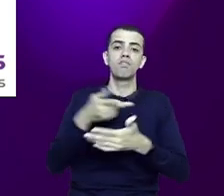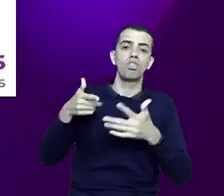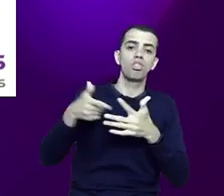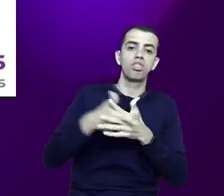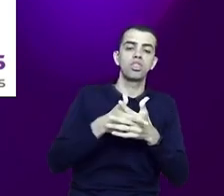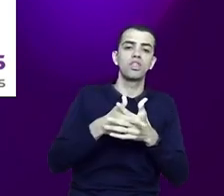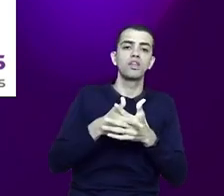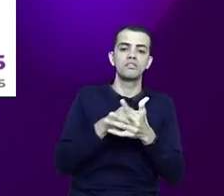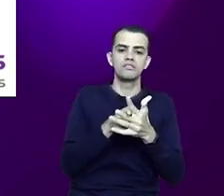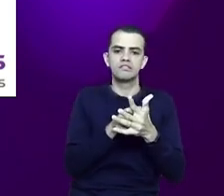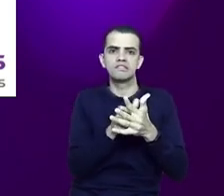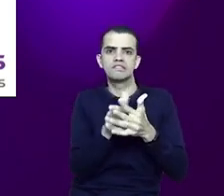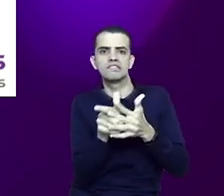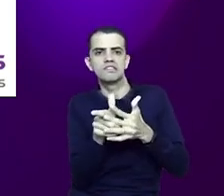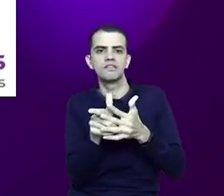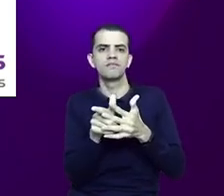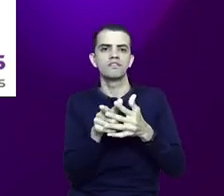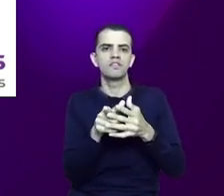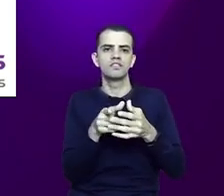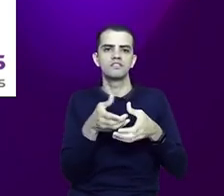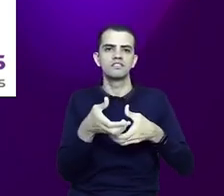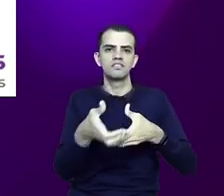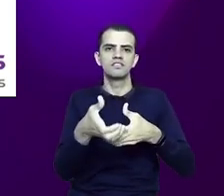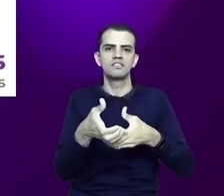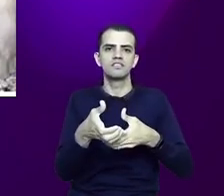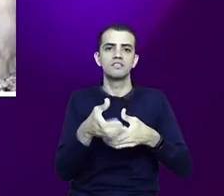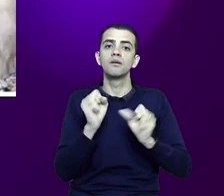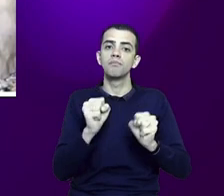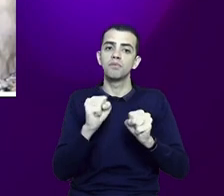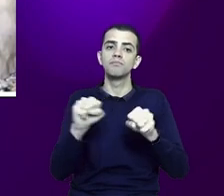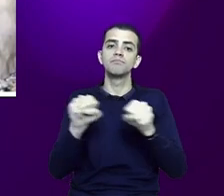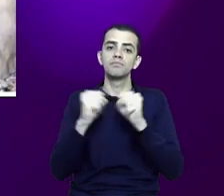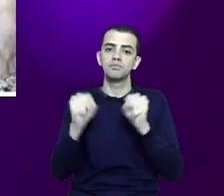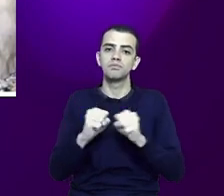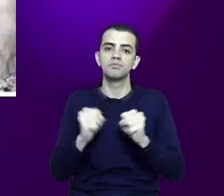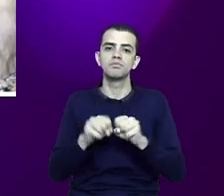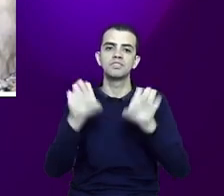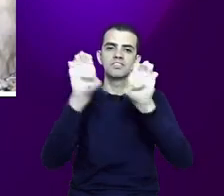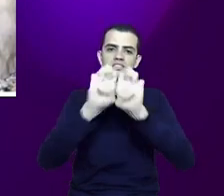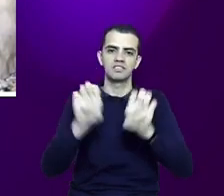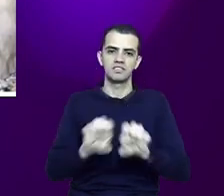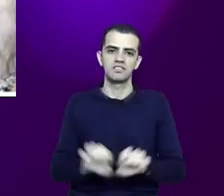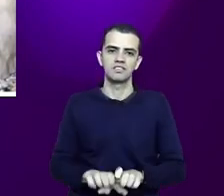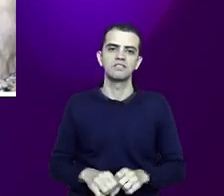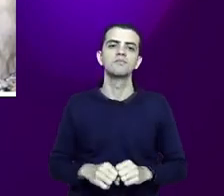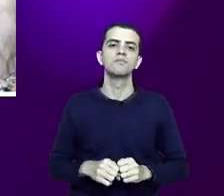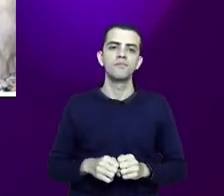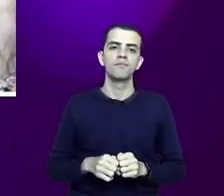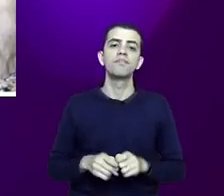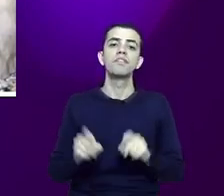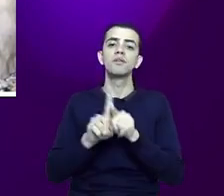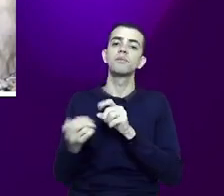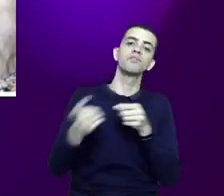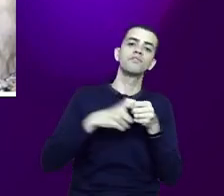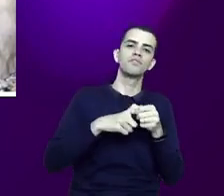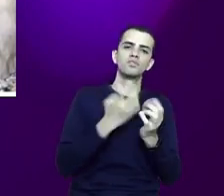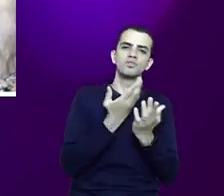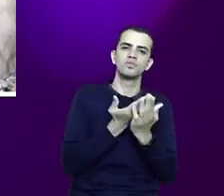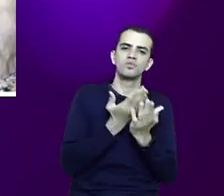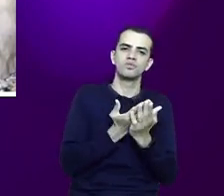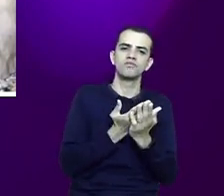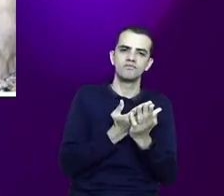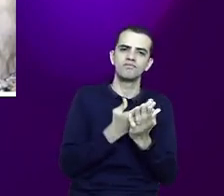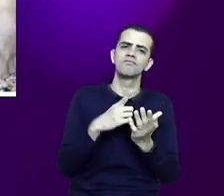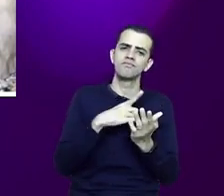segurança, sair um pouco desse corredor de segurança, eu posso danificar qualquer uma dessas estruturas. Voltando para a cartilha, a gente tem sim uma cartilha